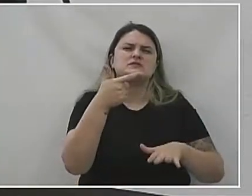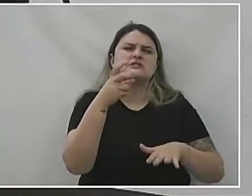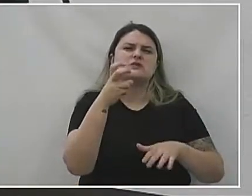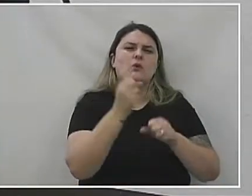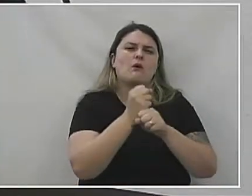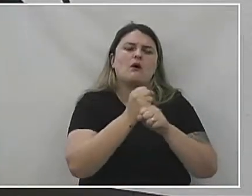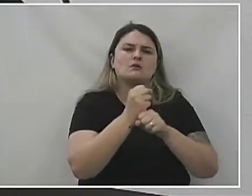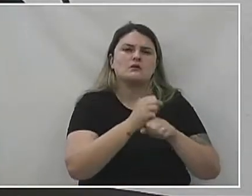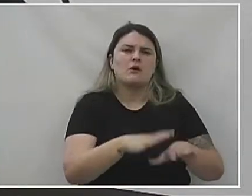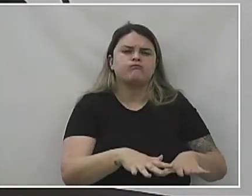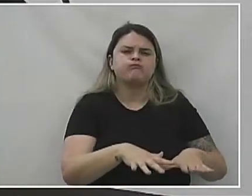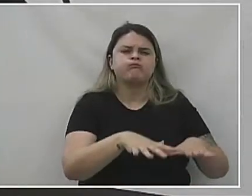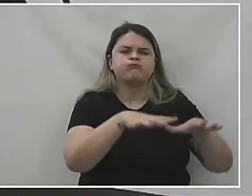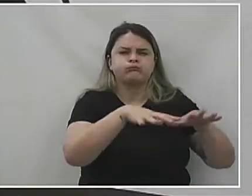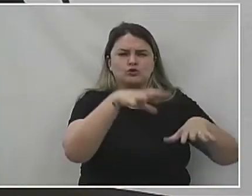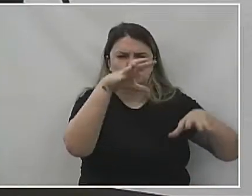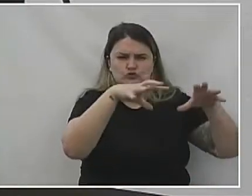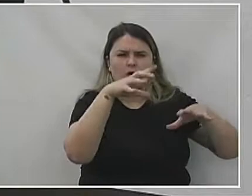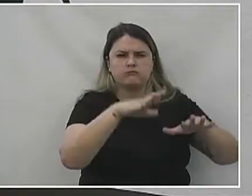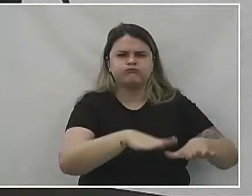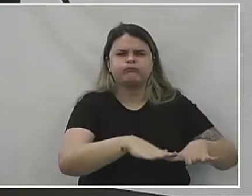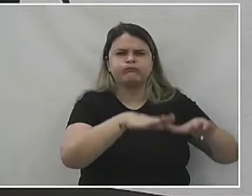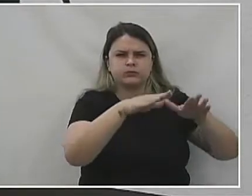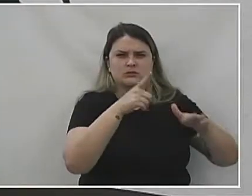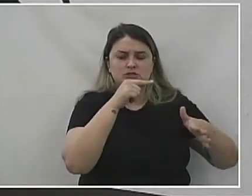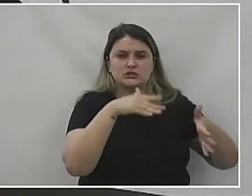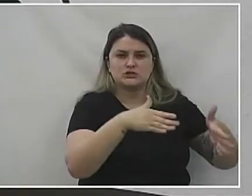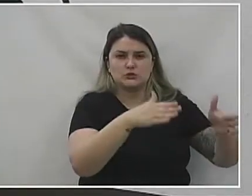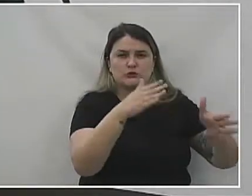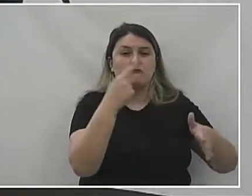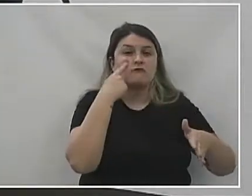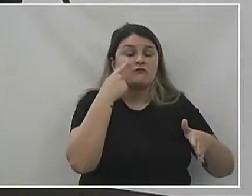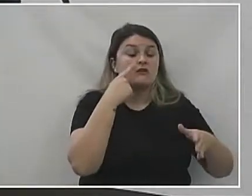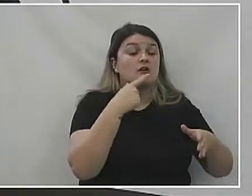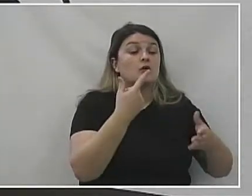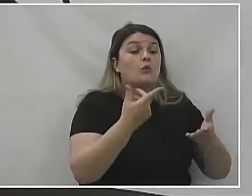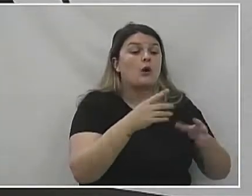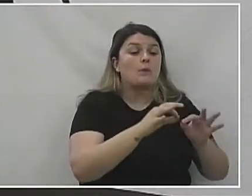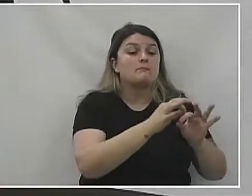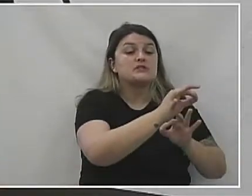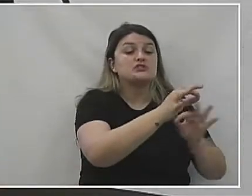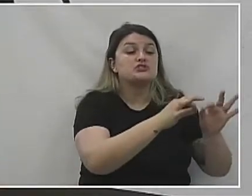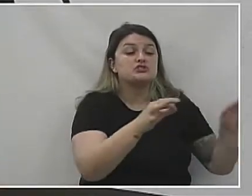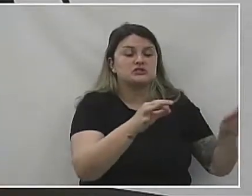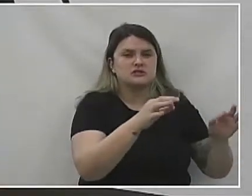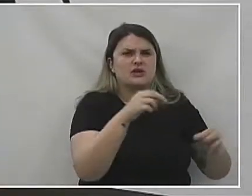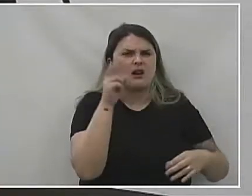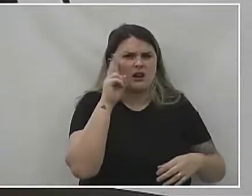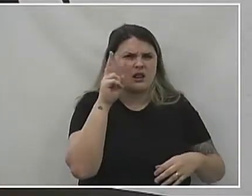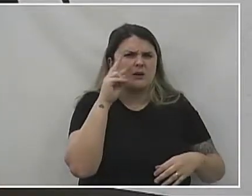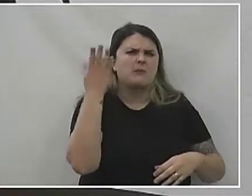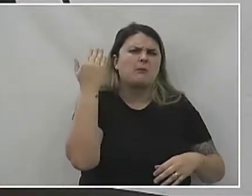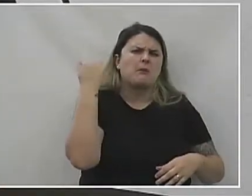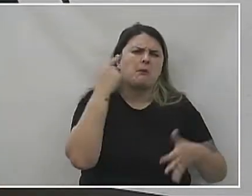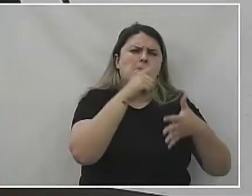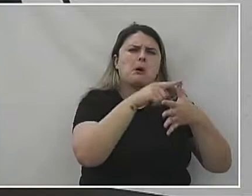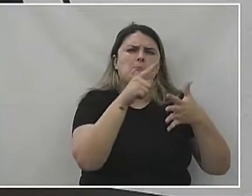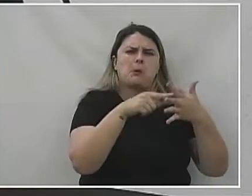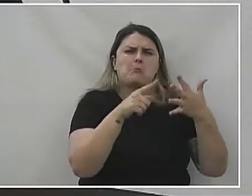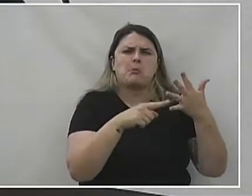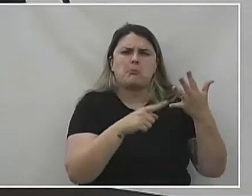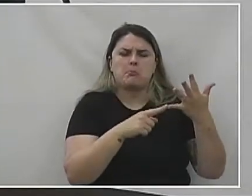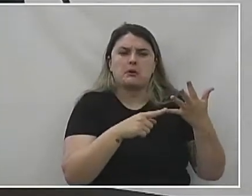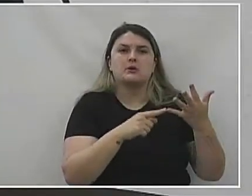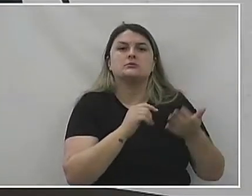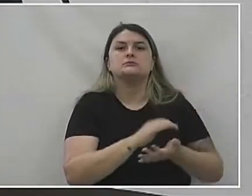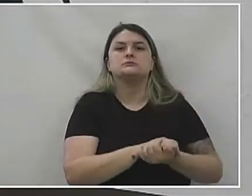Enchente ou seja Messi nesse zoneamento tinha aquelas várias equisitos não sei se vocês vão lembrar que a gente comentou na sua